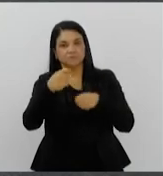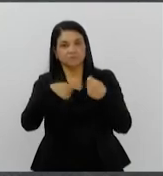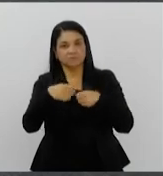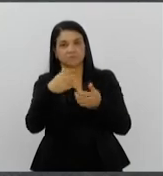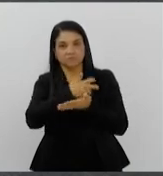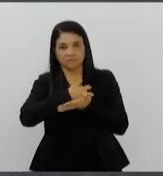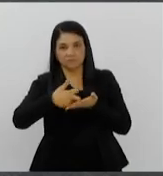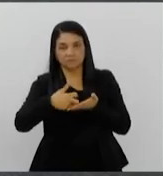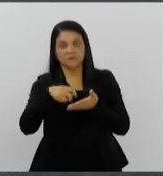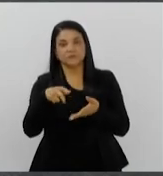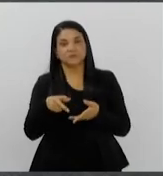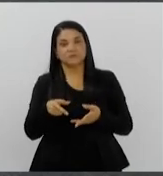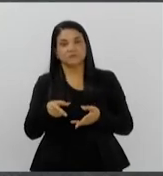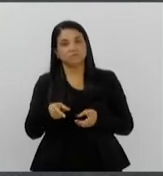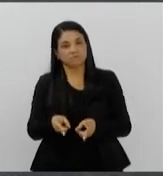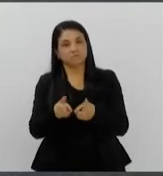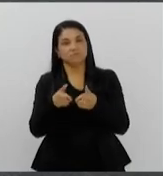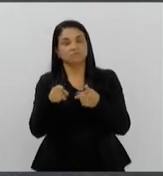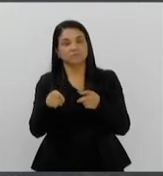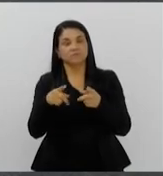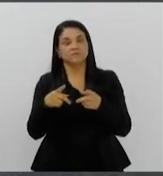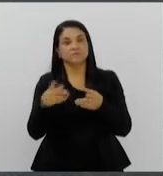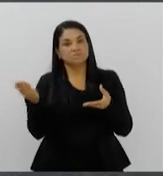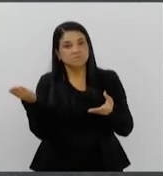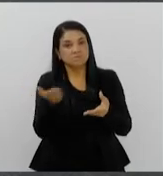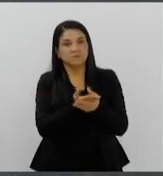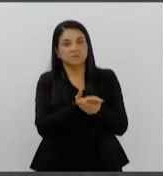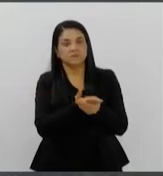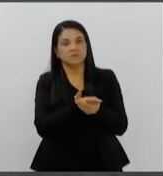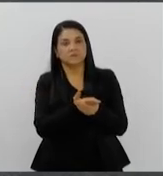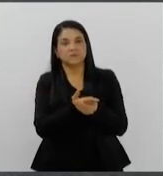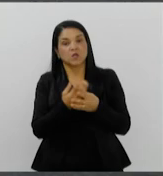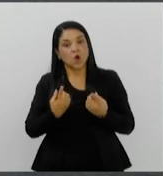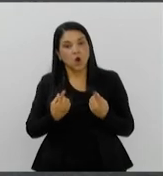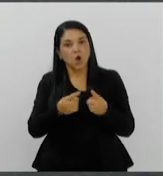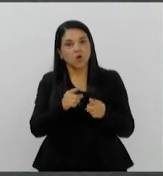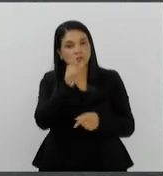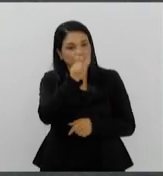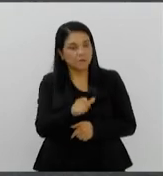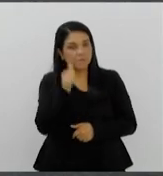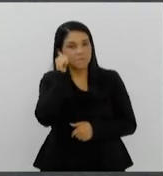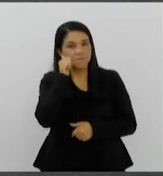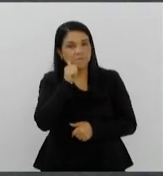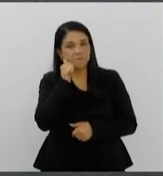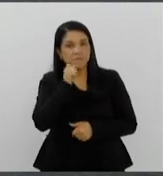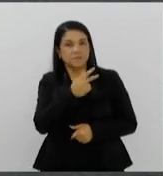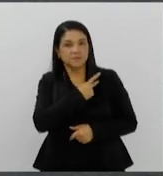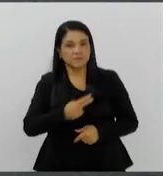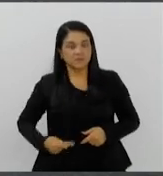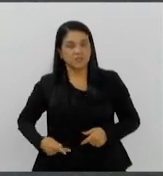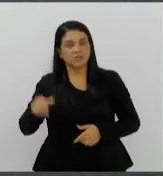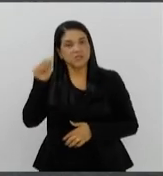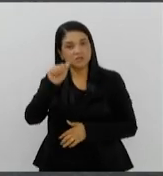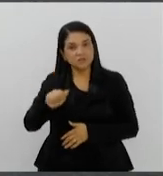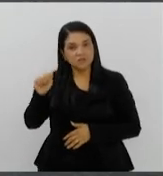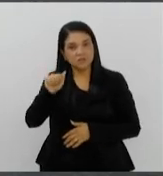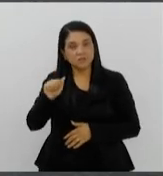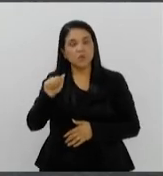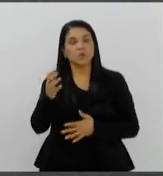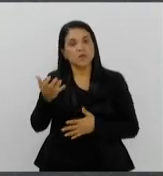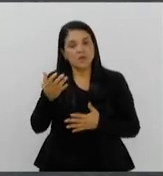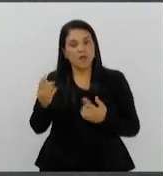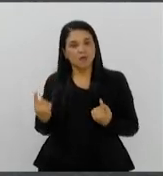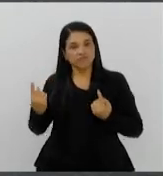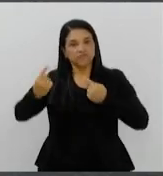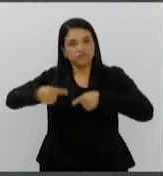está mantendo sindicâncias abertas contra uma presidente de associação que quer disputar o